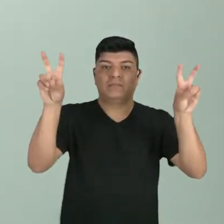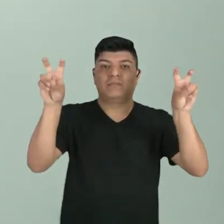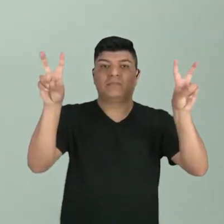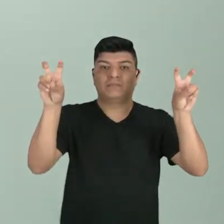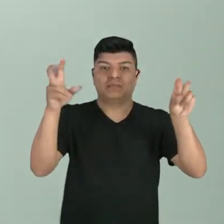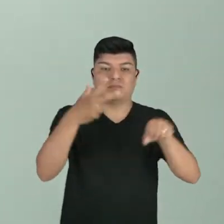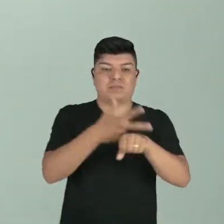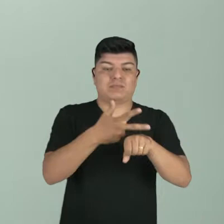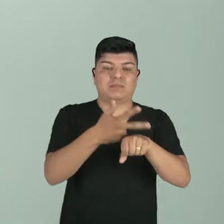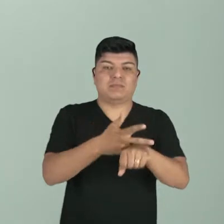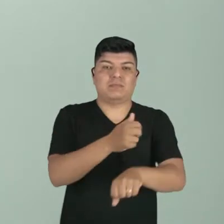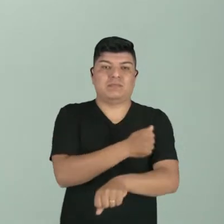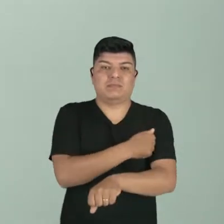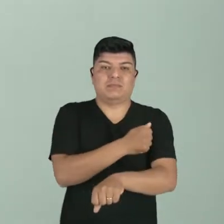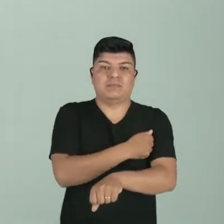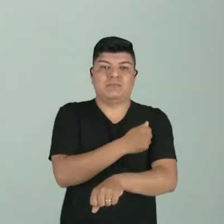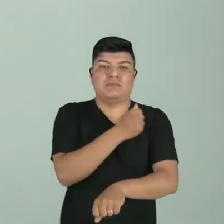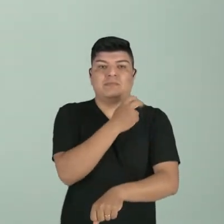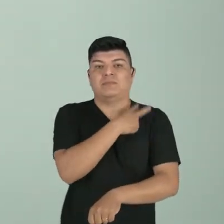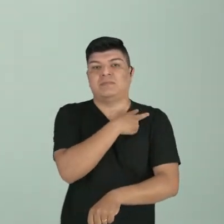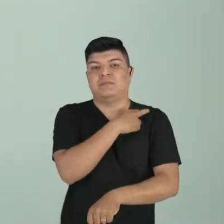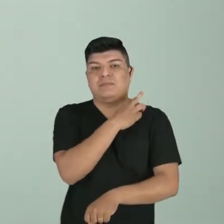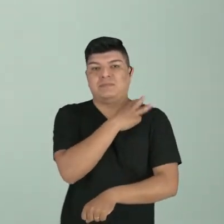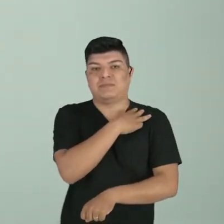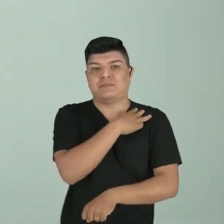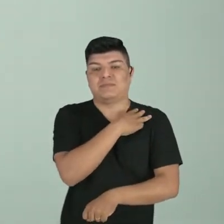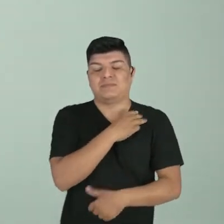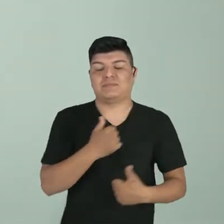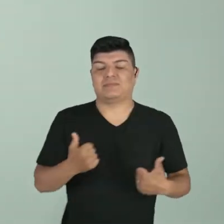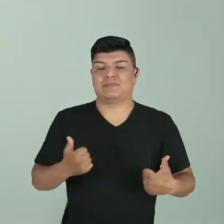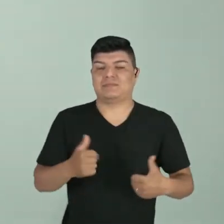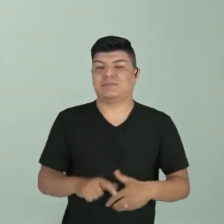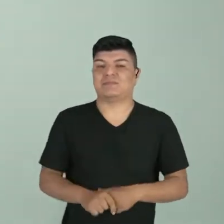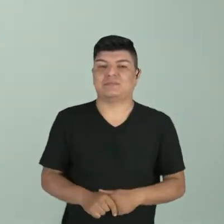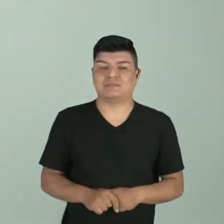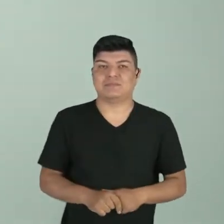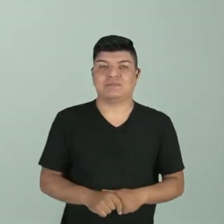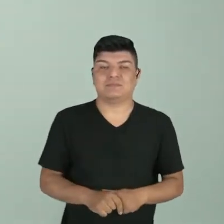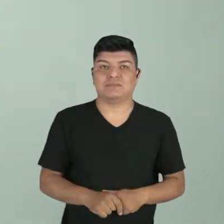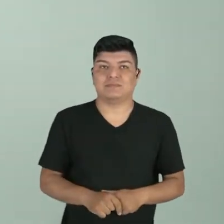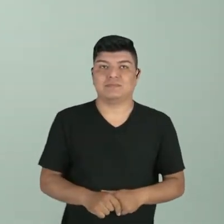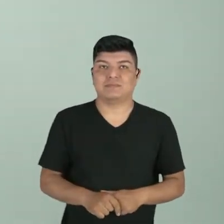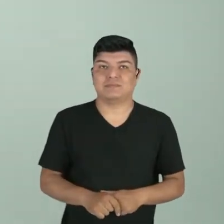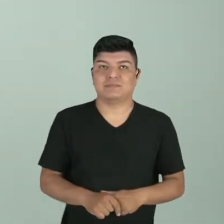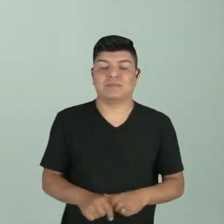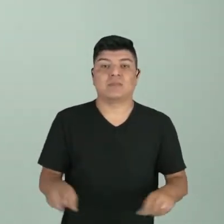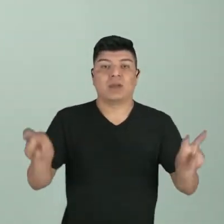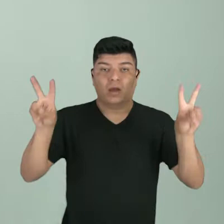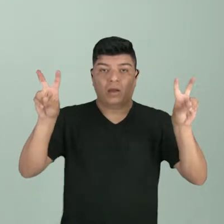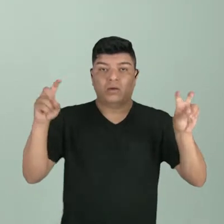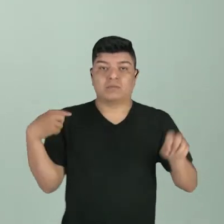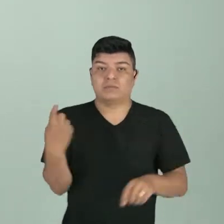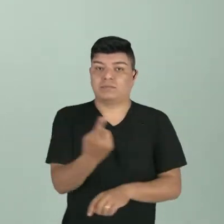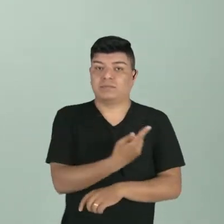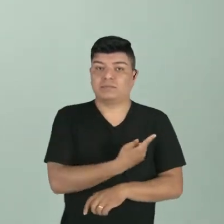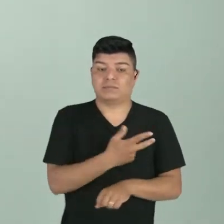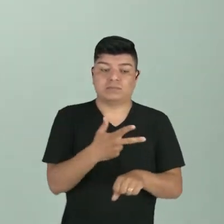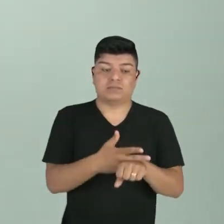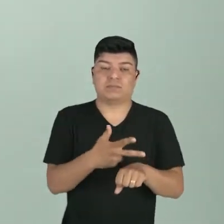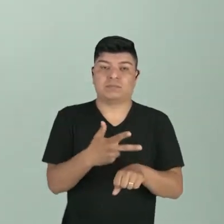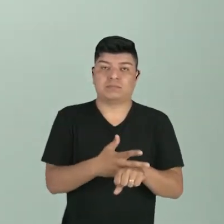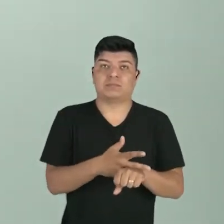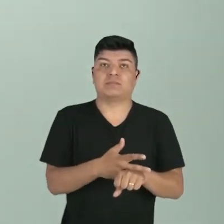videoaula para os alunos da segunda série do ensino médio. Bem, o tema da nossa videoaula